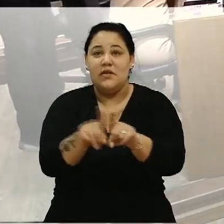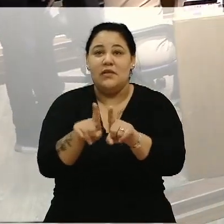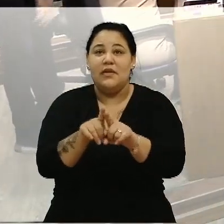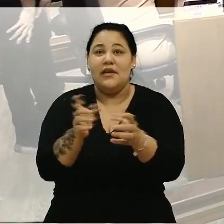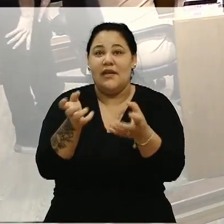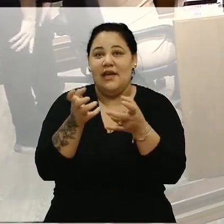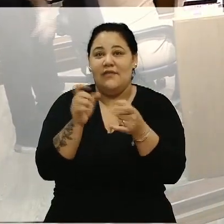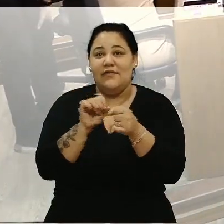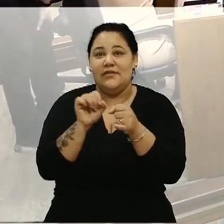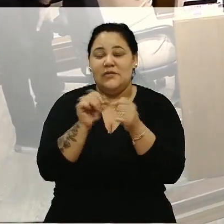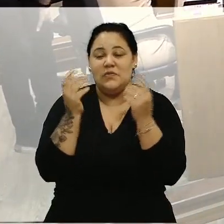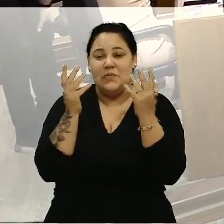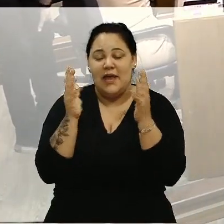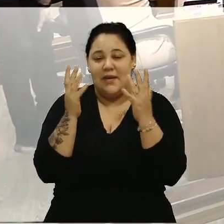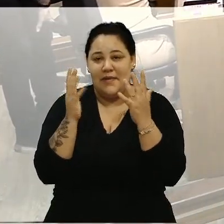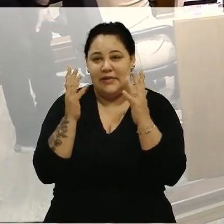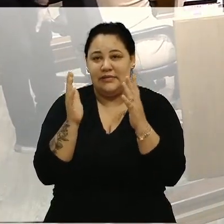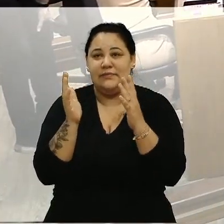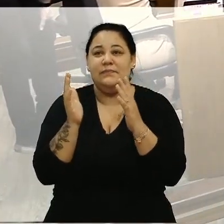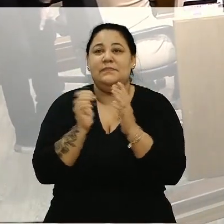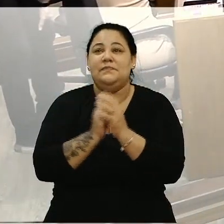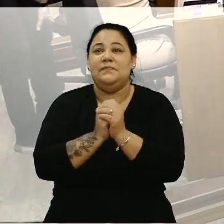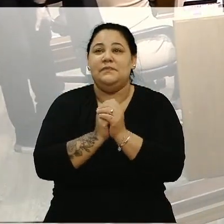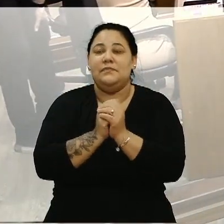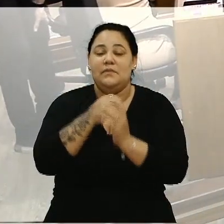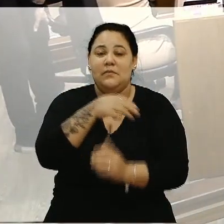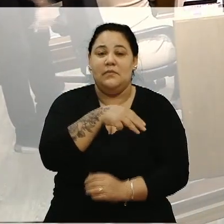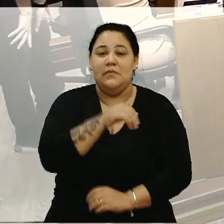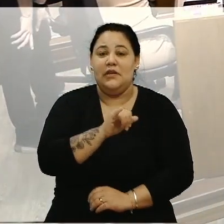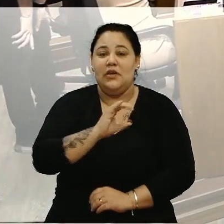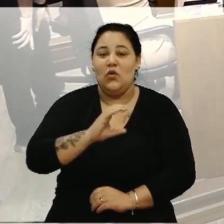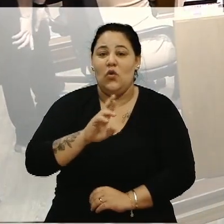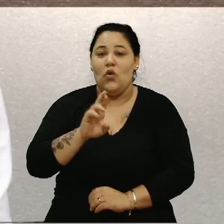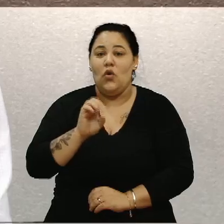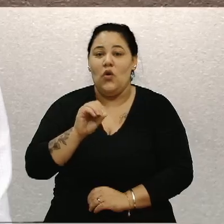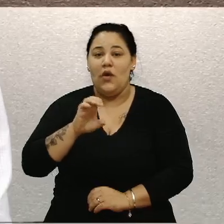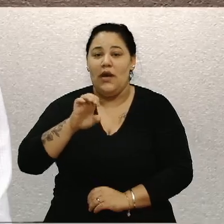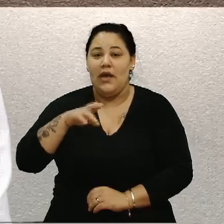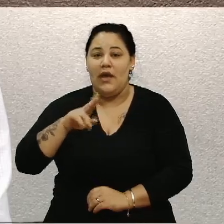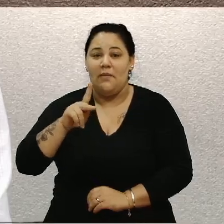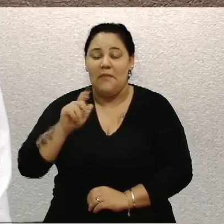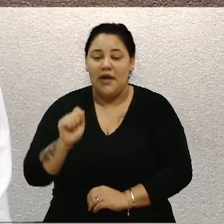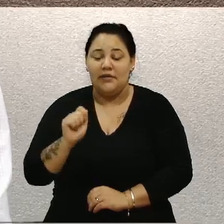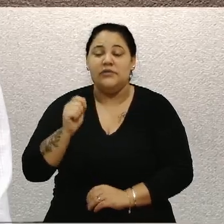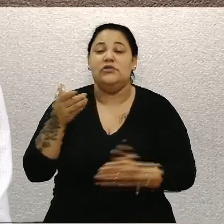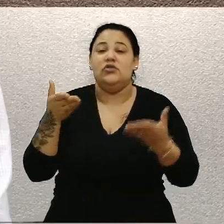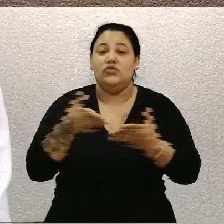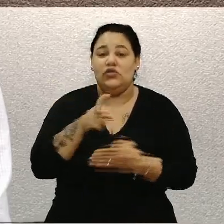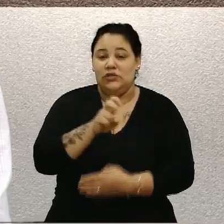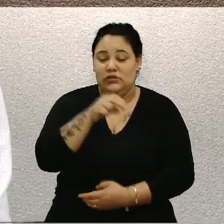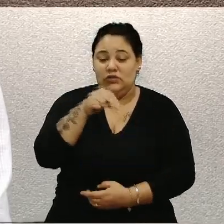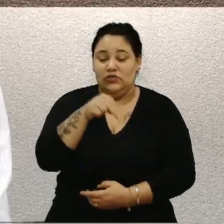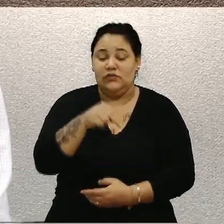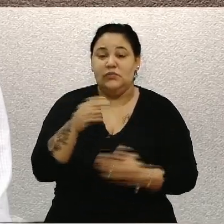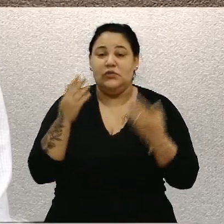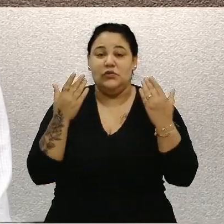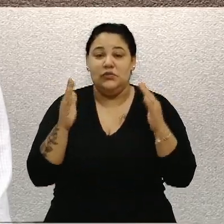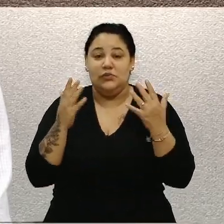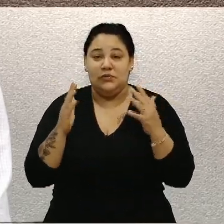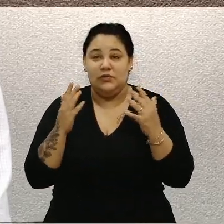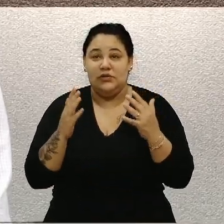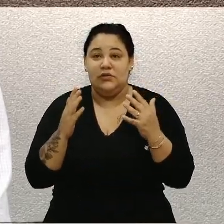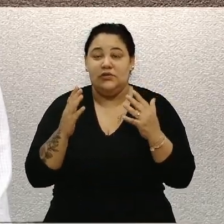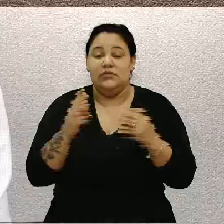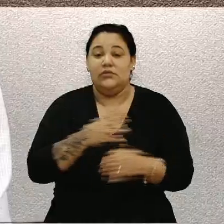voto de congratulação à Microempa, que hoje, dia 5 de novembro, comemora, então, os